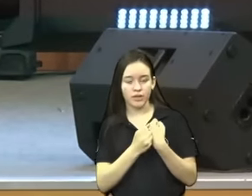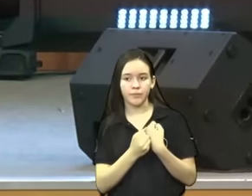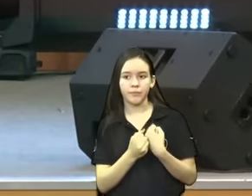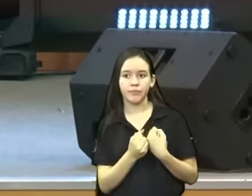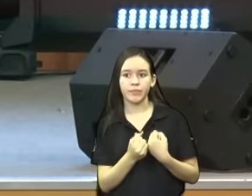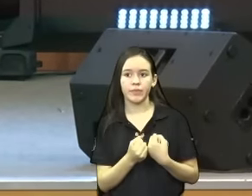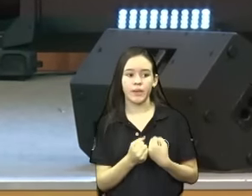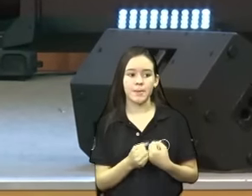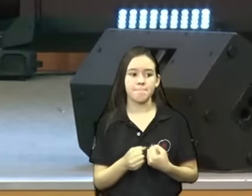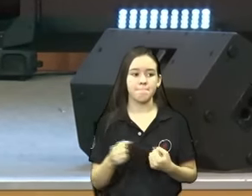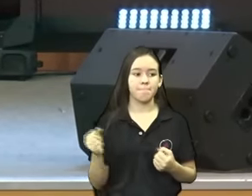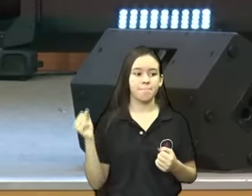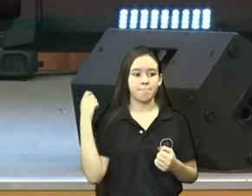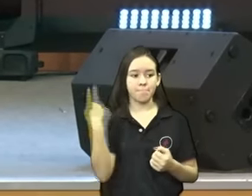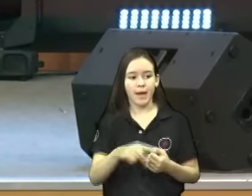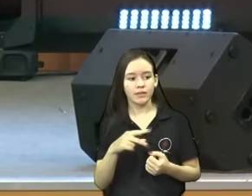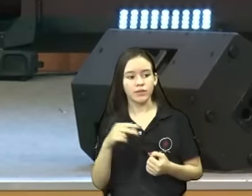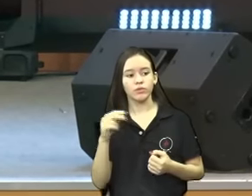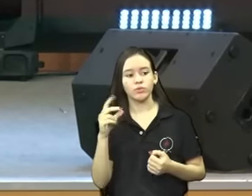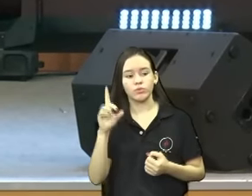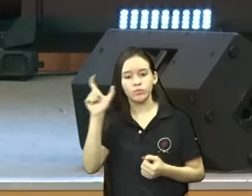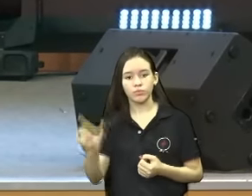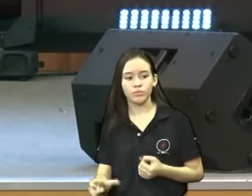bata no dono